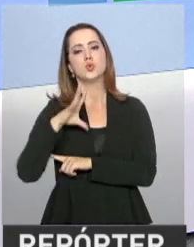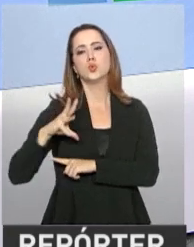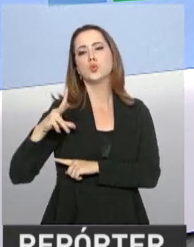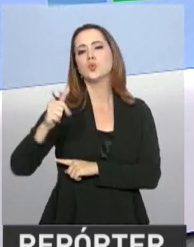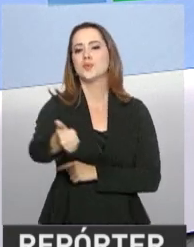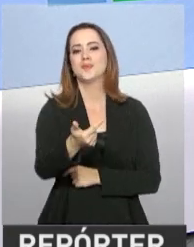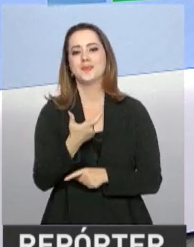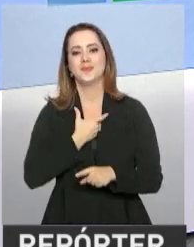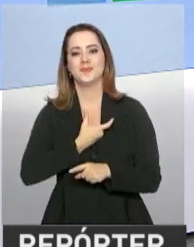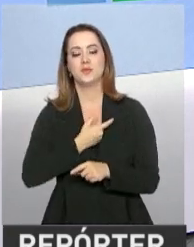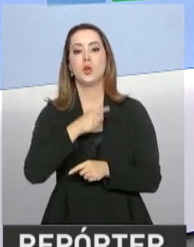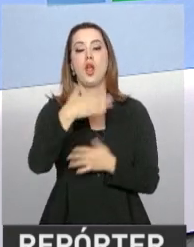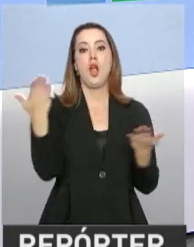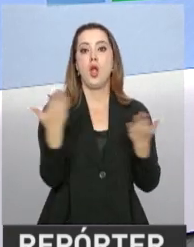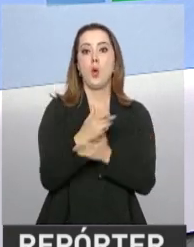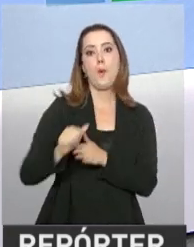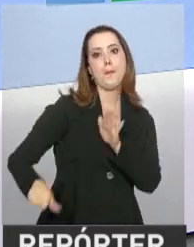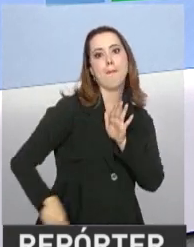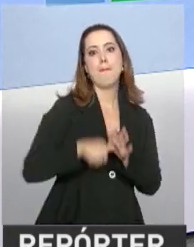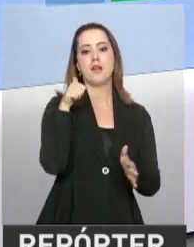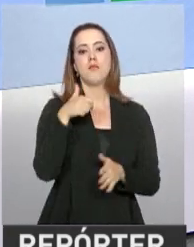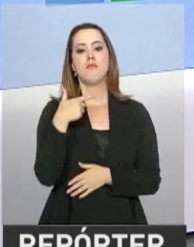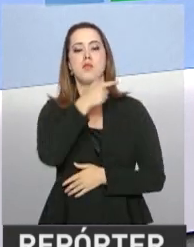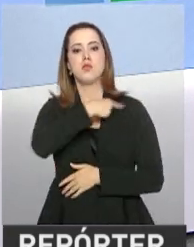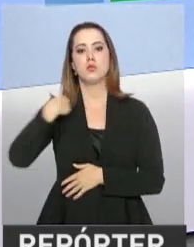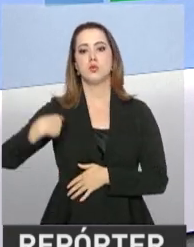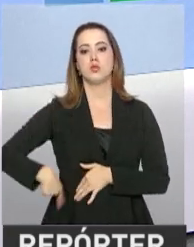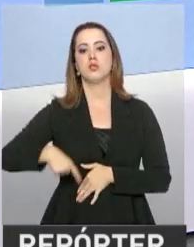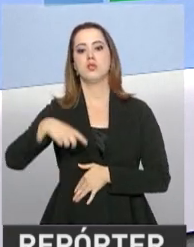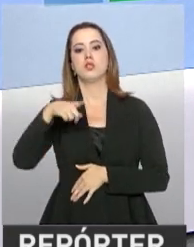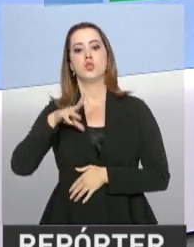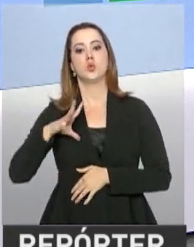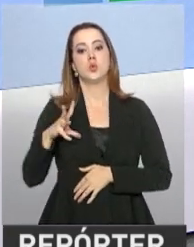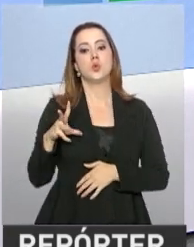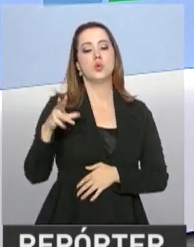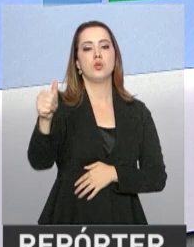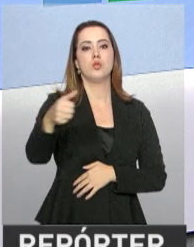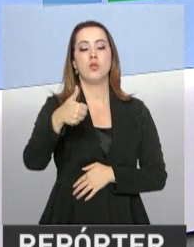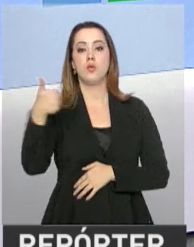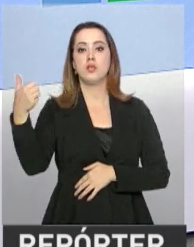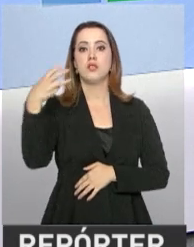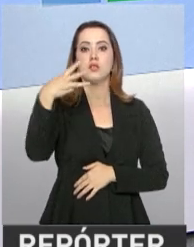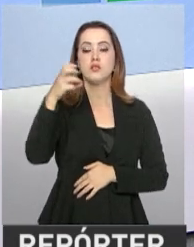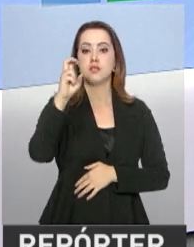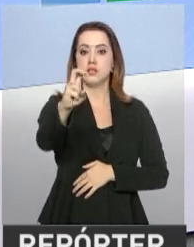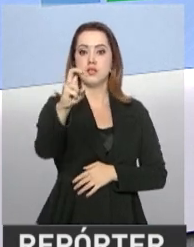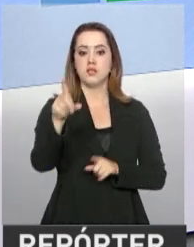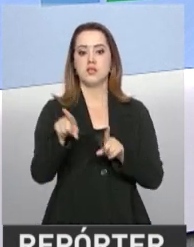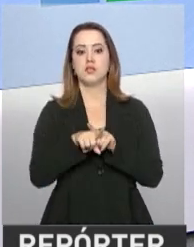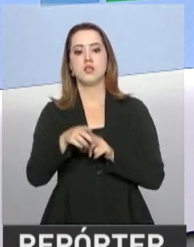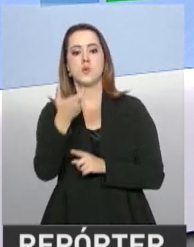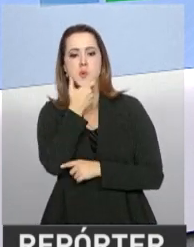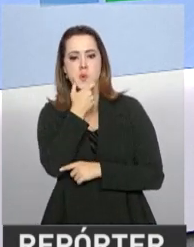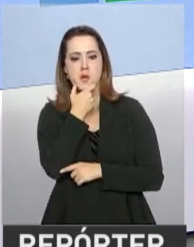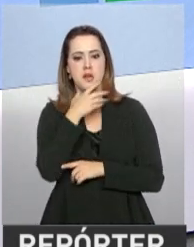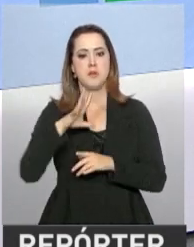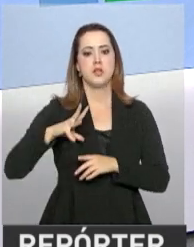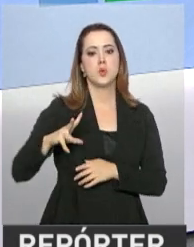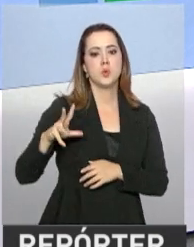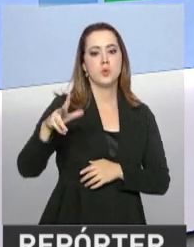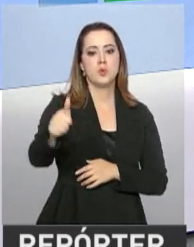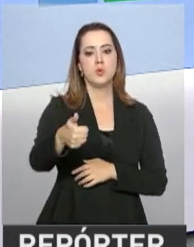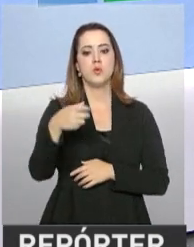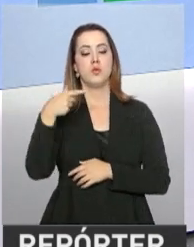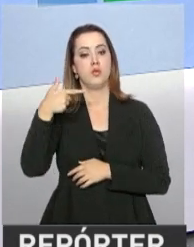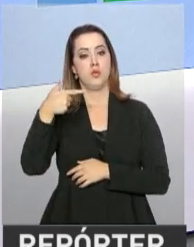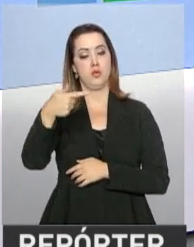quadro de medalhas é liderado pela China, que tem 59 medalhas de ouro, 135 no total. A Grã-Bretanha vem em segundo lugar com 31 medalhas de